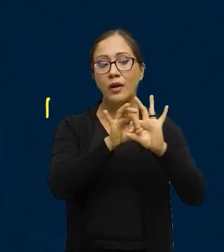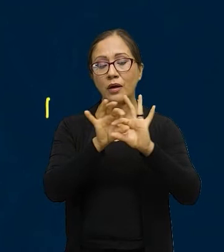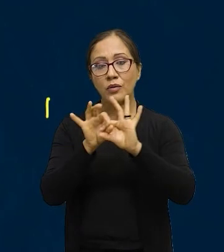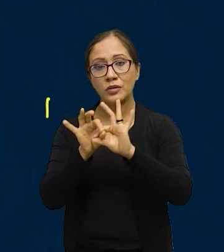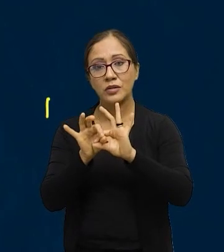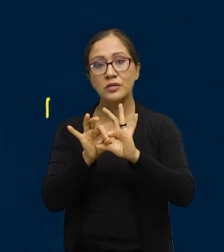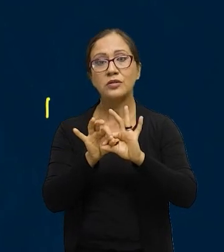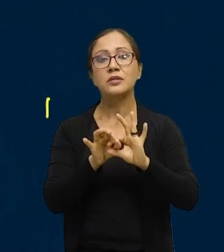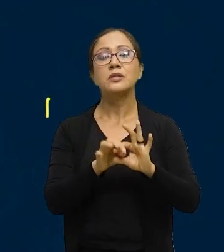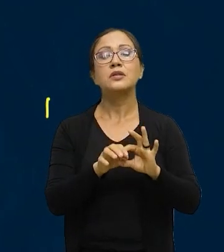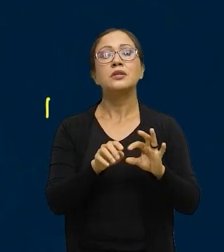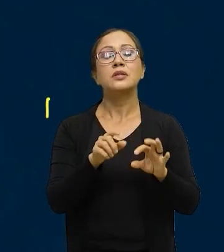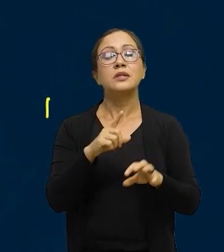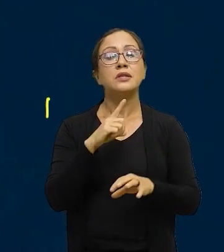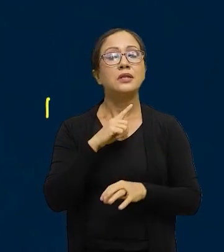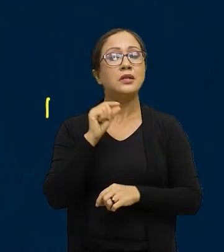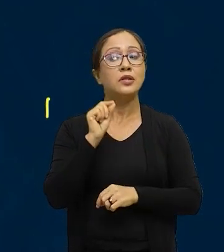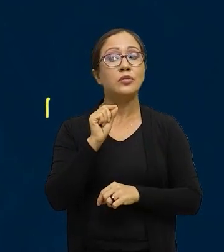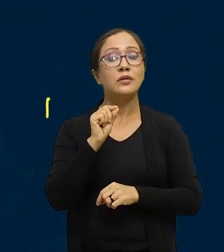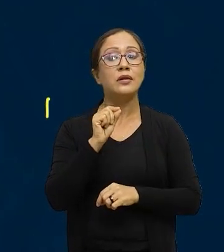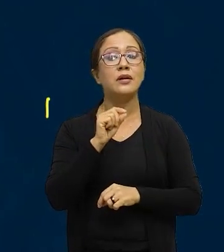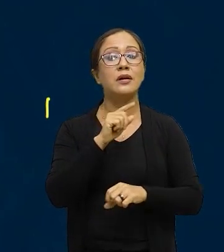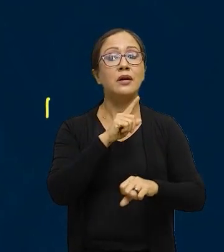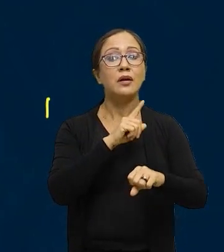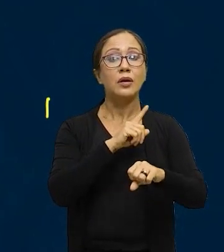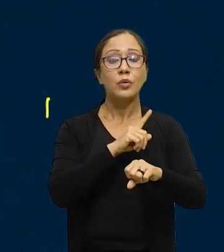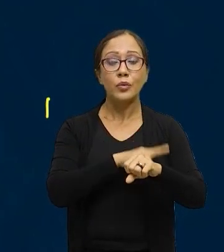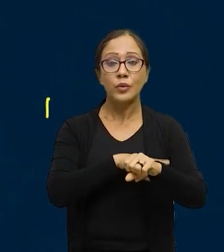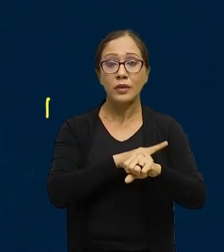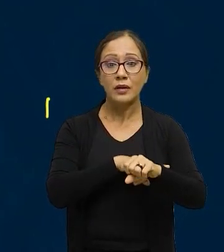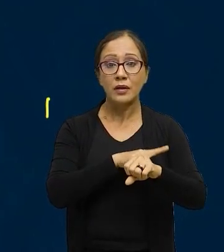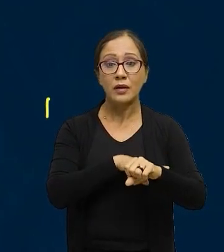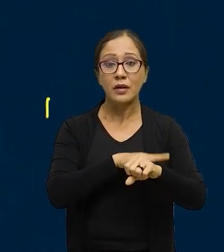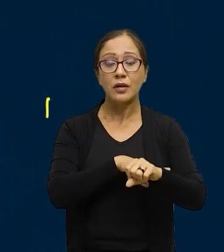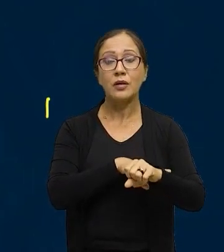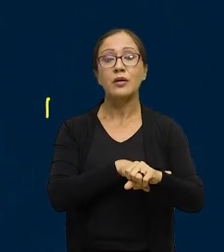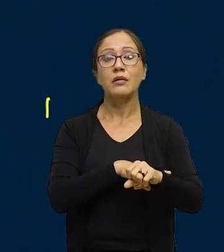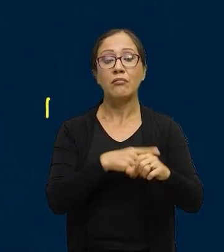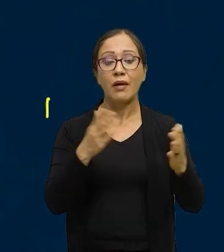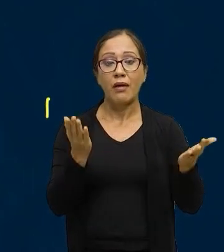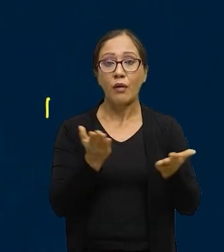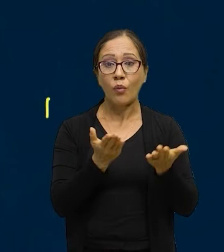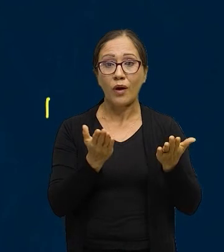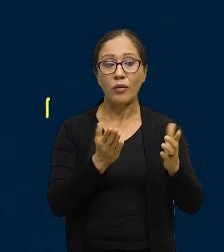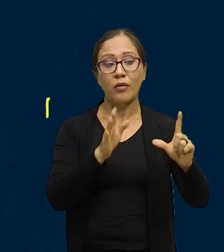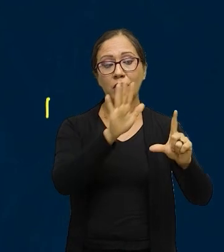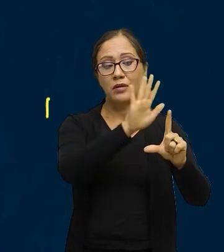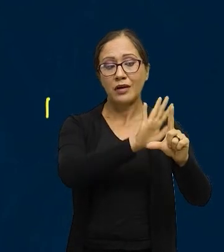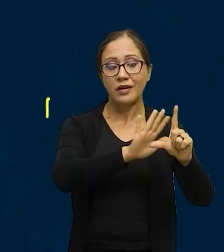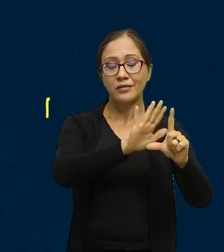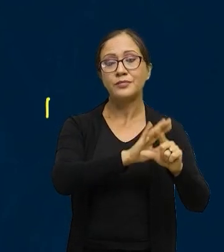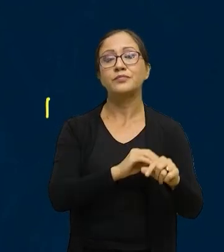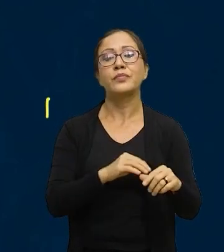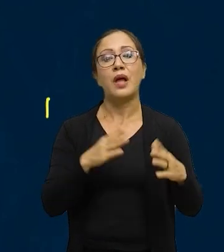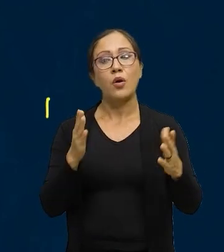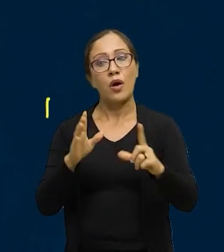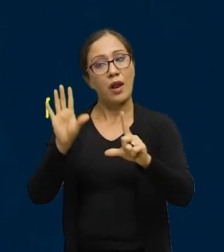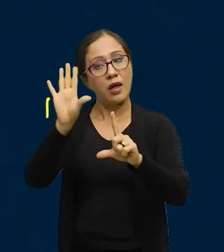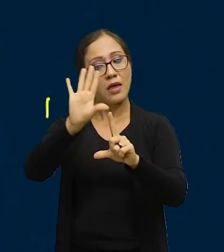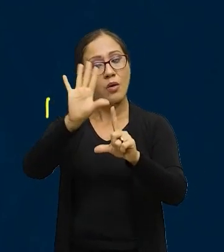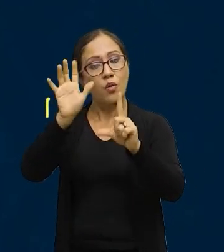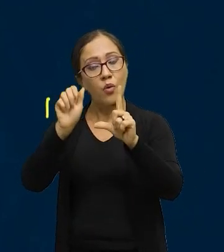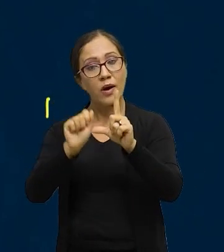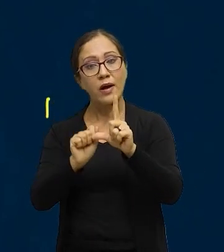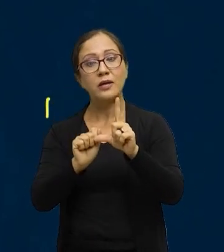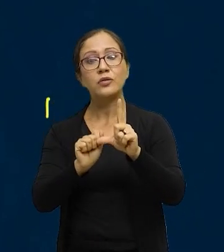contextualizada e ela tem um tempo, né? É o de agora. O cartoon